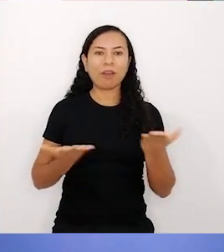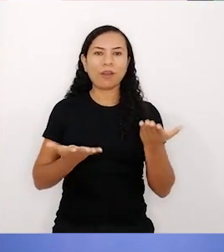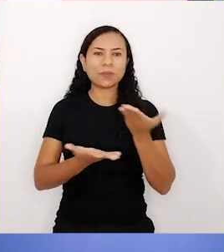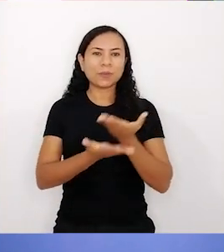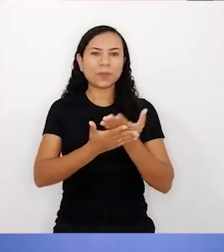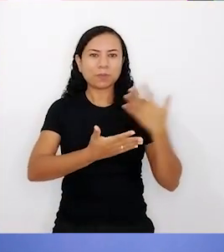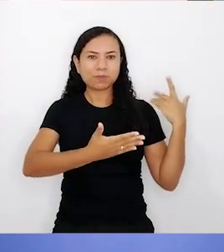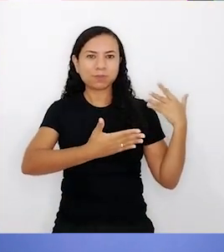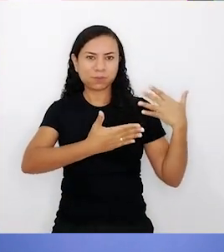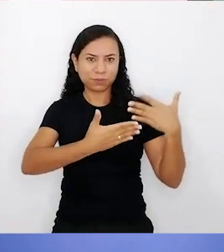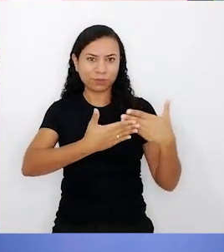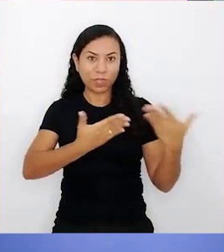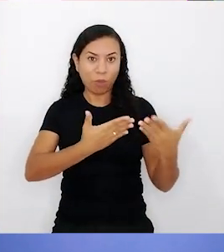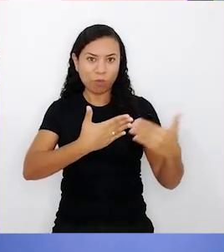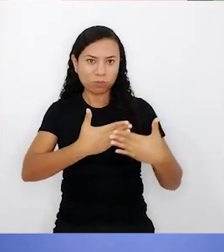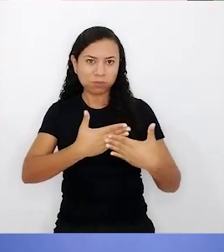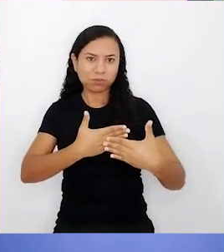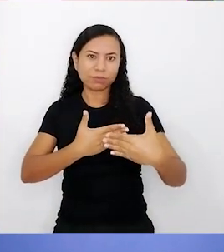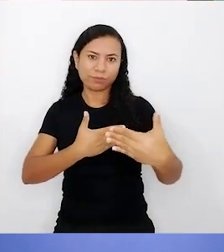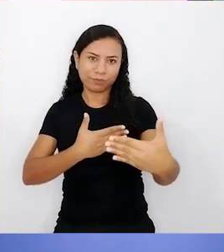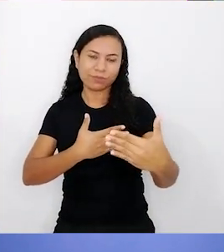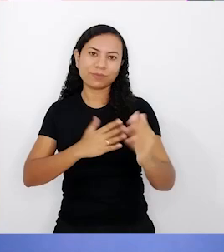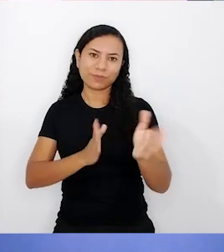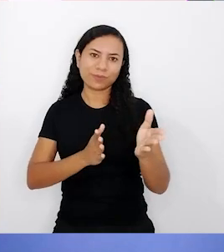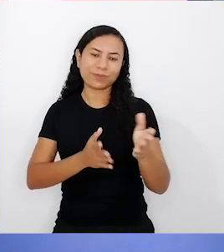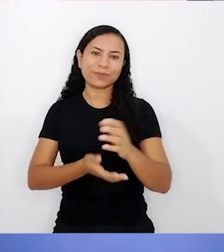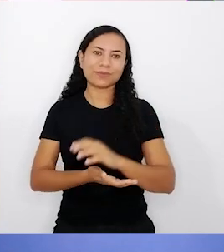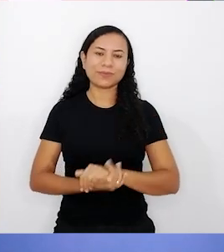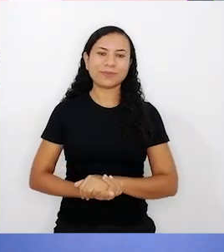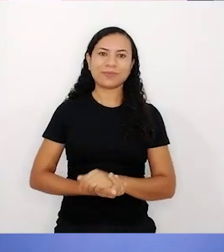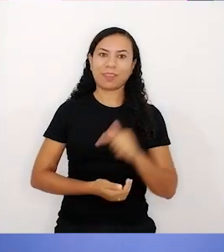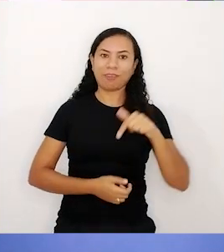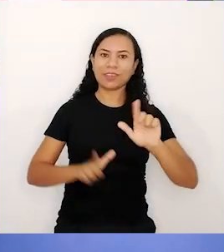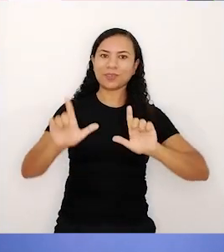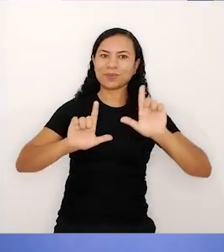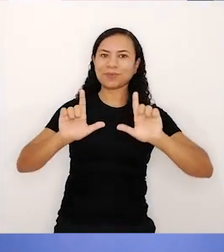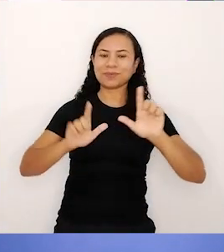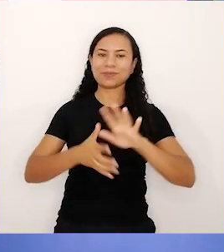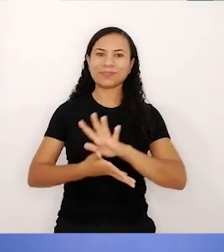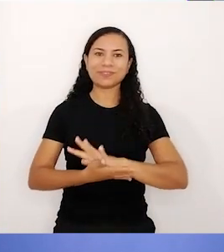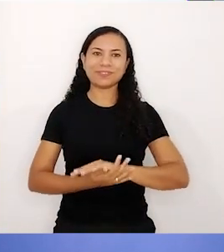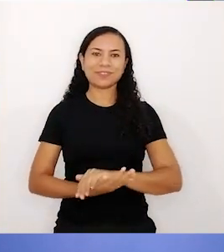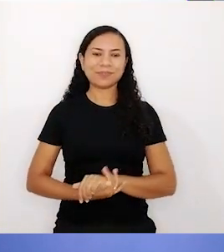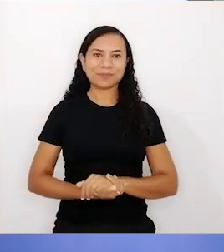de continuidade com outras que já foram feitas aqui no nosso canal.